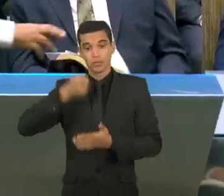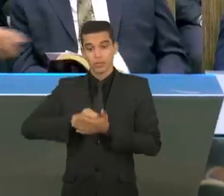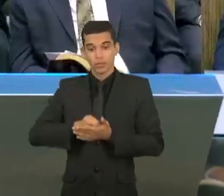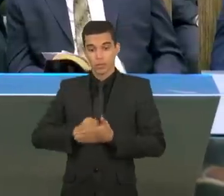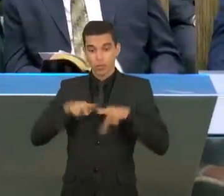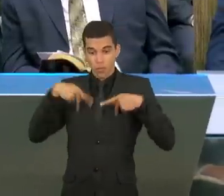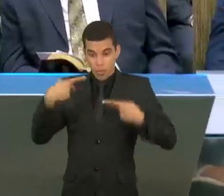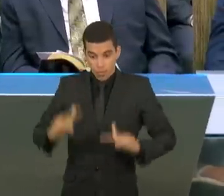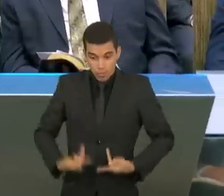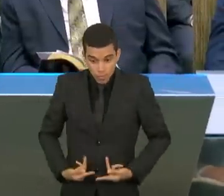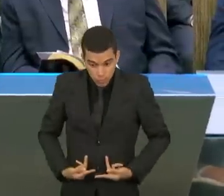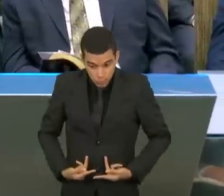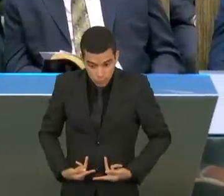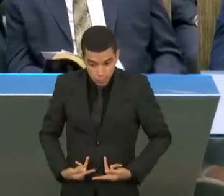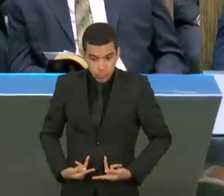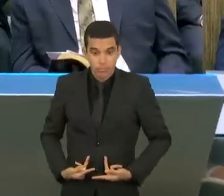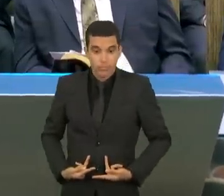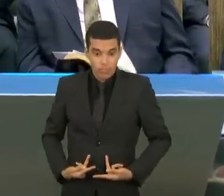vontades humanas,